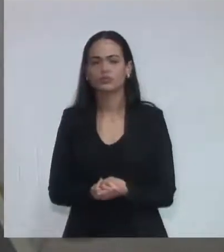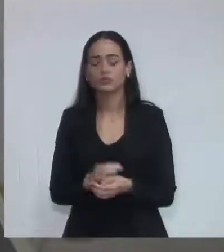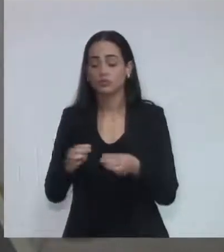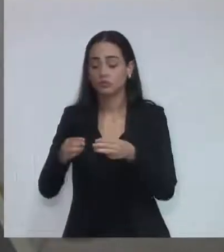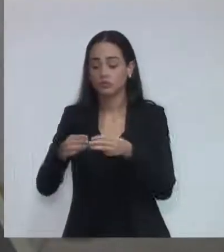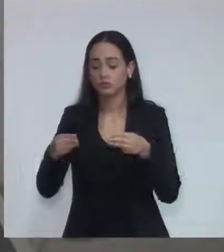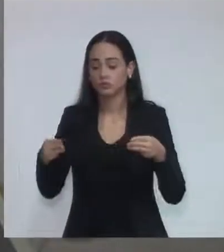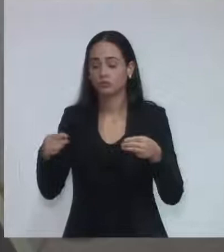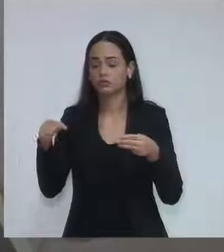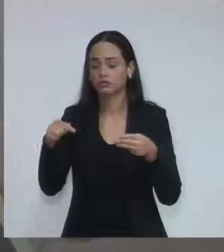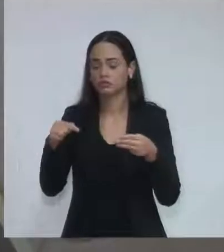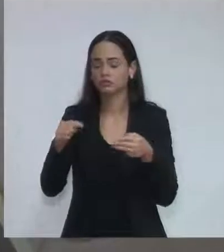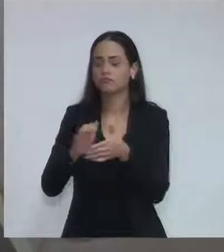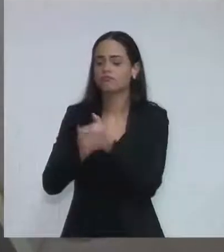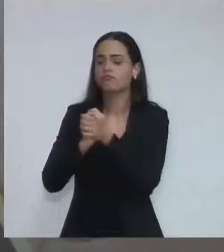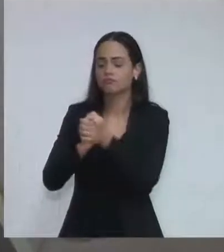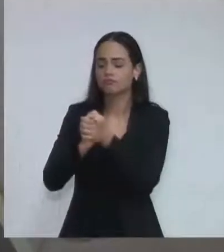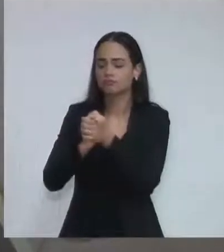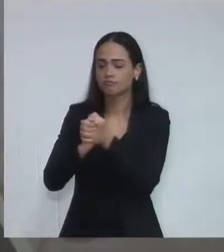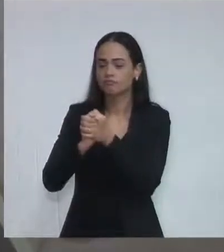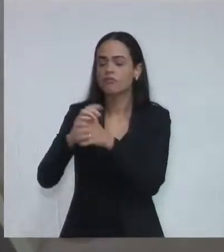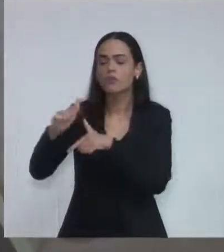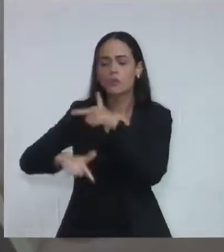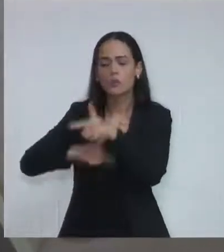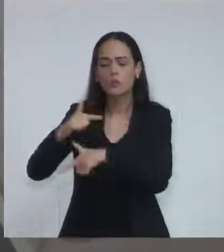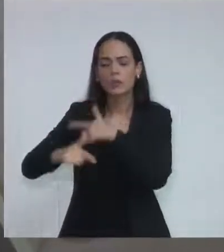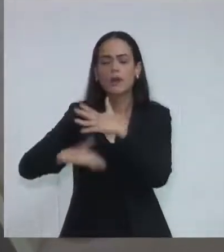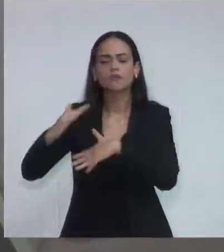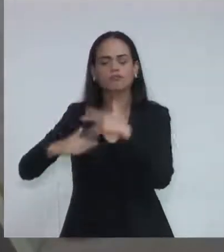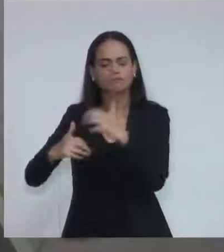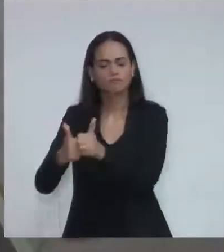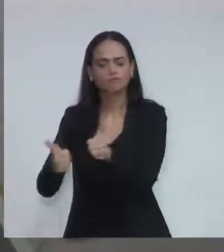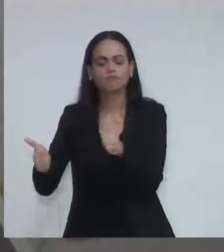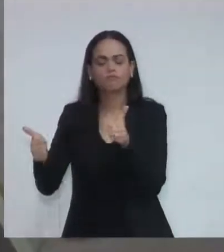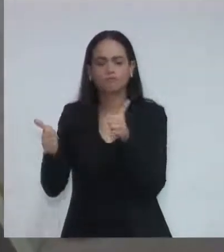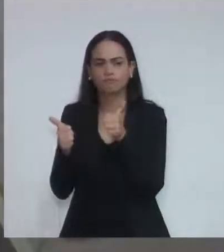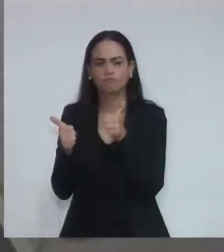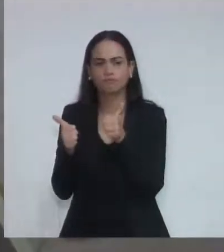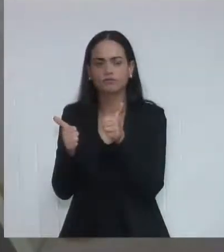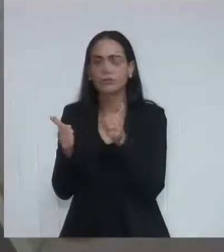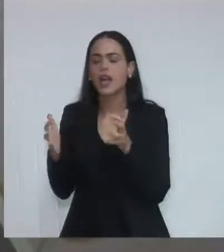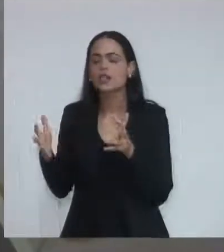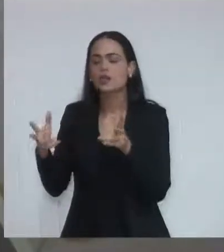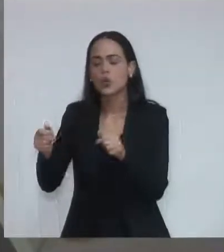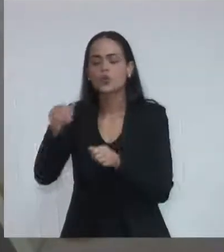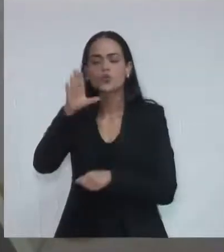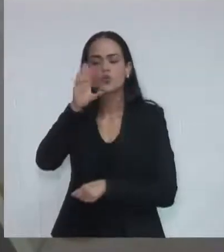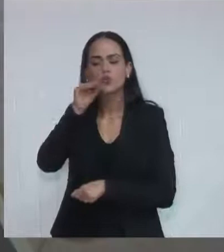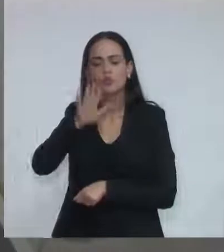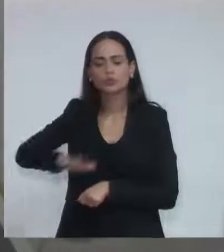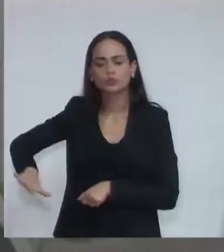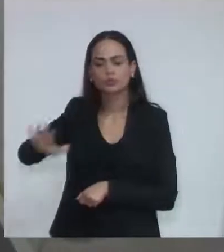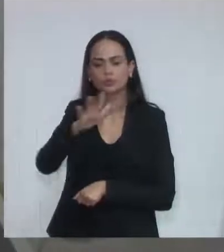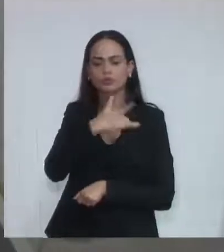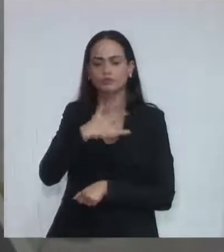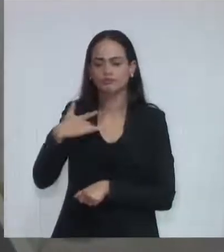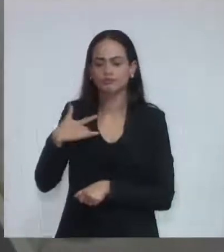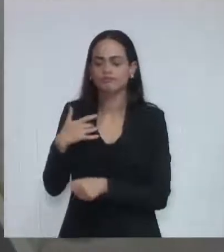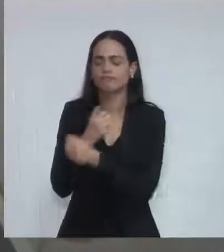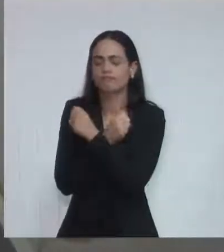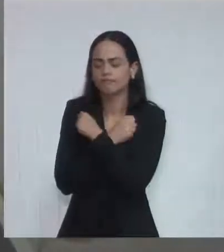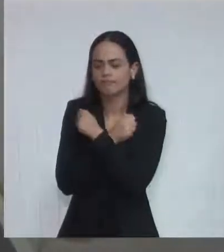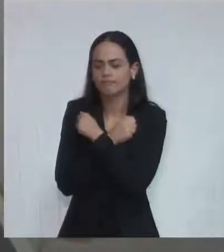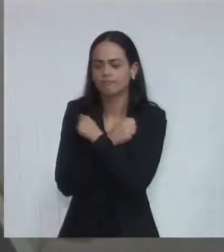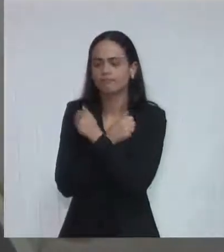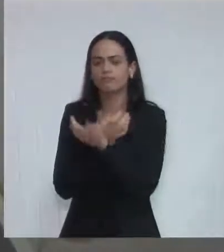nós nos congratulamos com o trabalho feito pelos servidores, por toda a equipe da saúde. Encaminho um abraço a todos. Comunico-os que essa casa está aqui